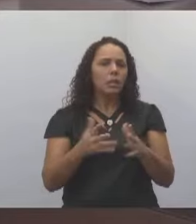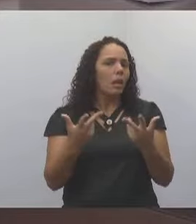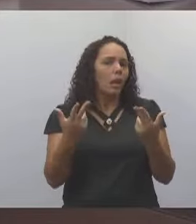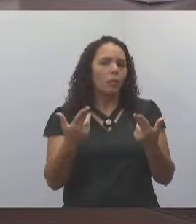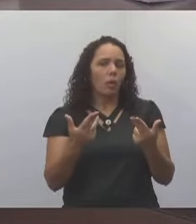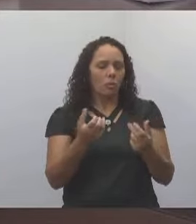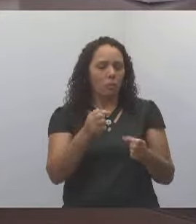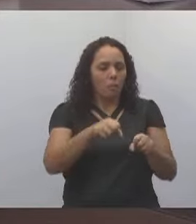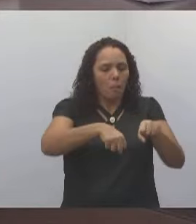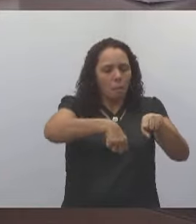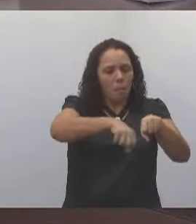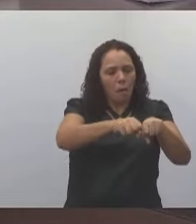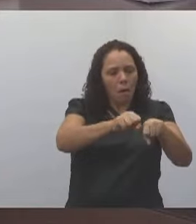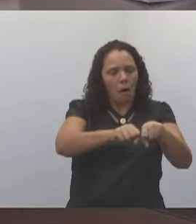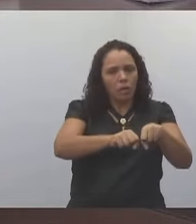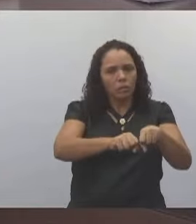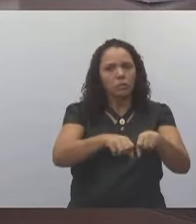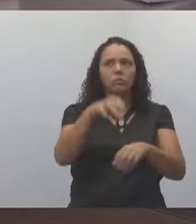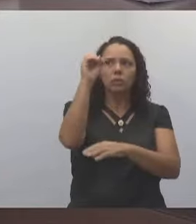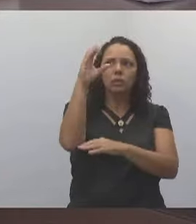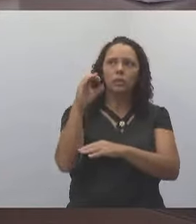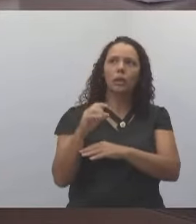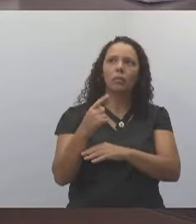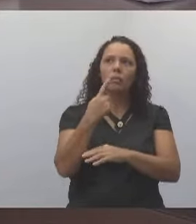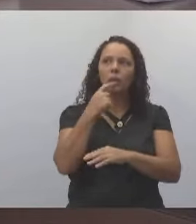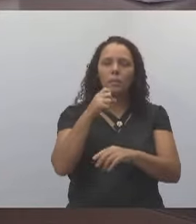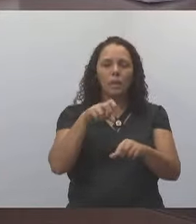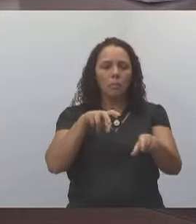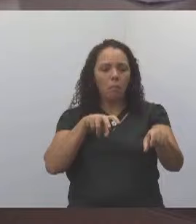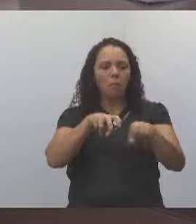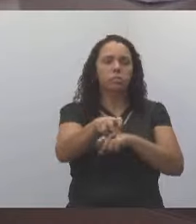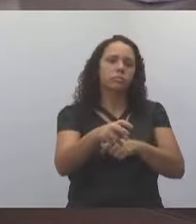sem respeitar os pedestres.